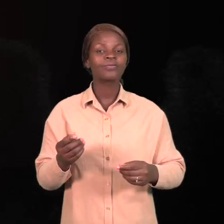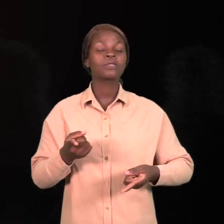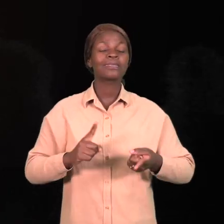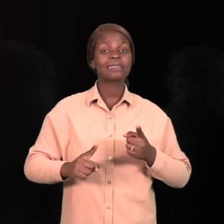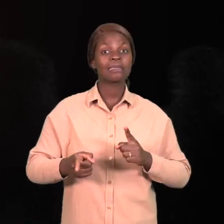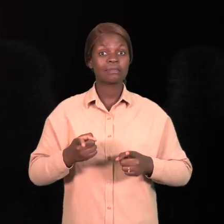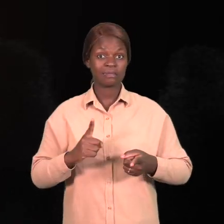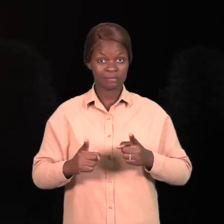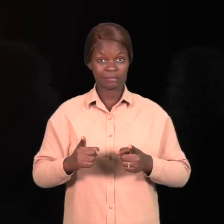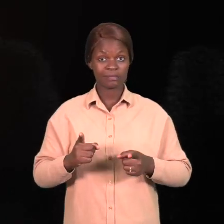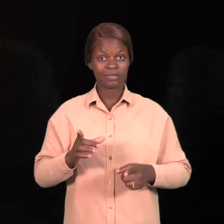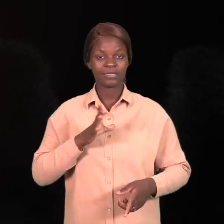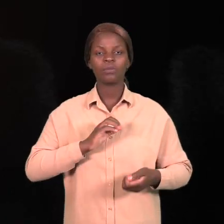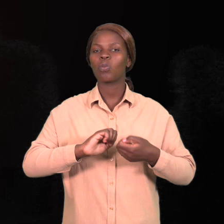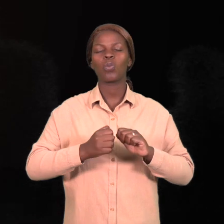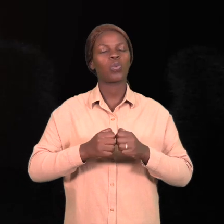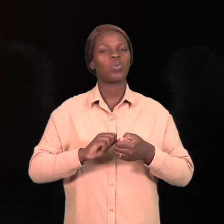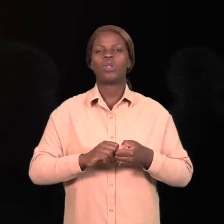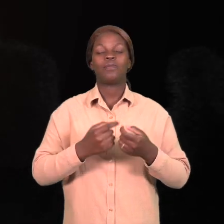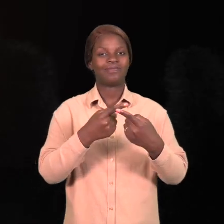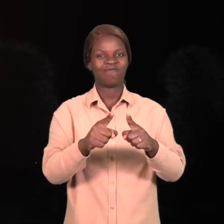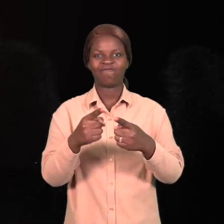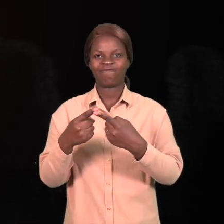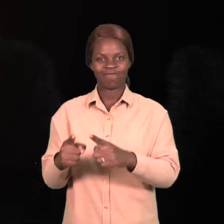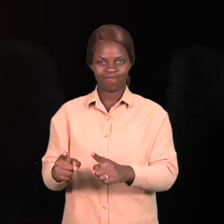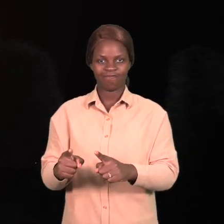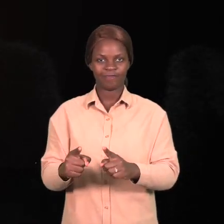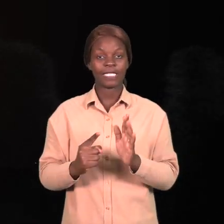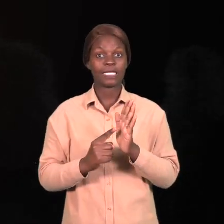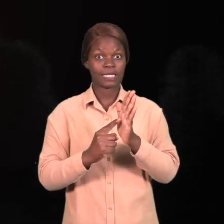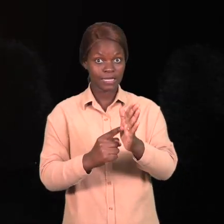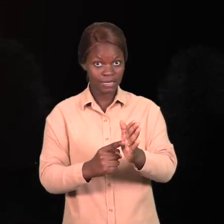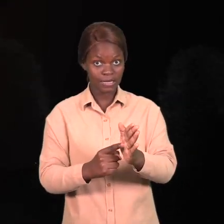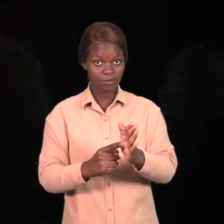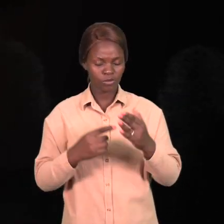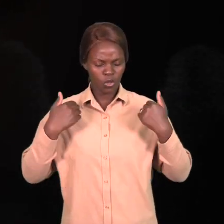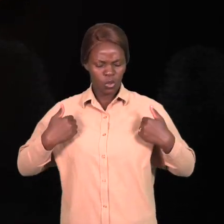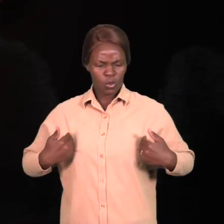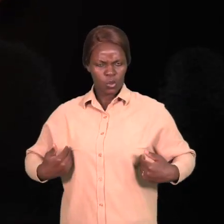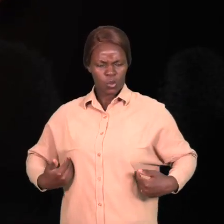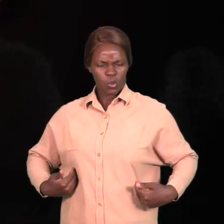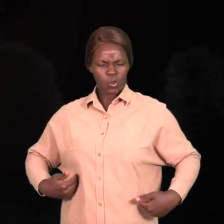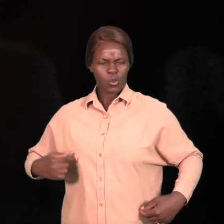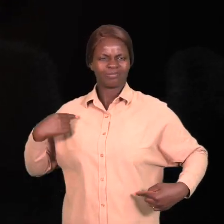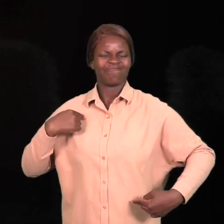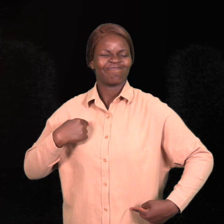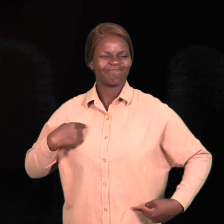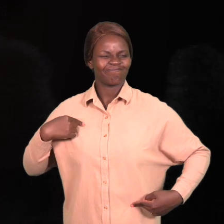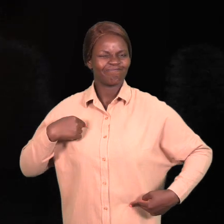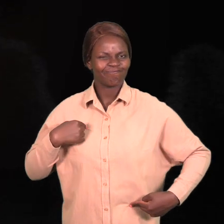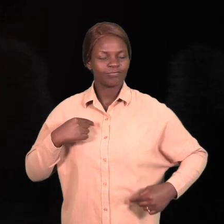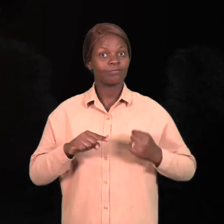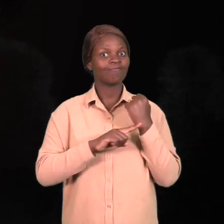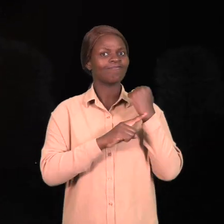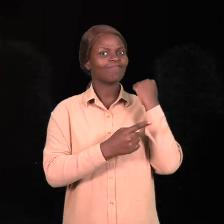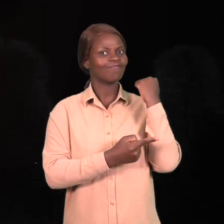de desenvolver vários problemas. Estamos a falar de, por exemplo, lesões físicas, gravidez